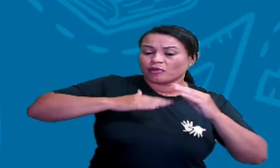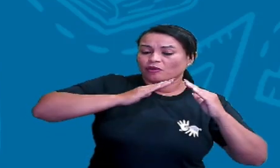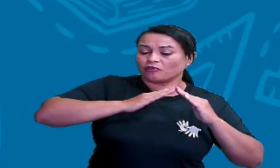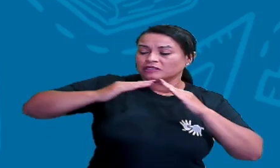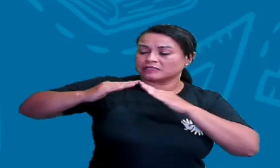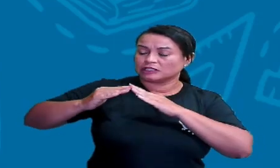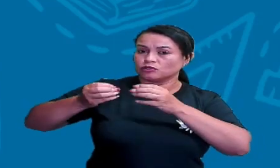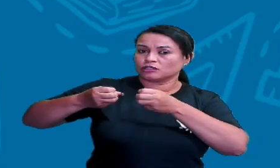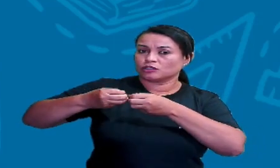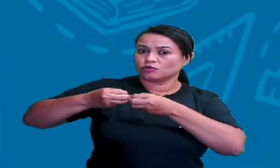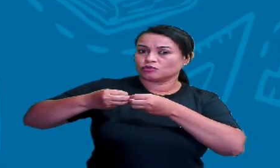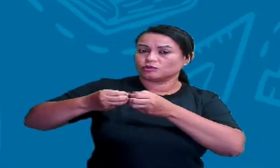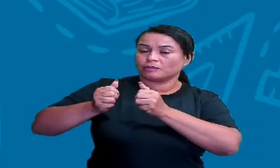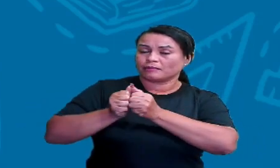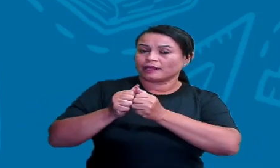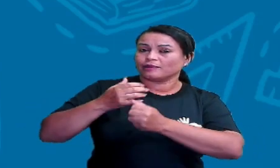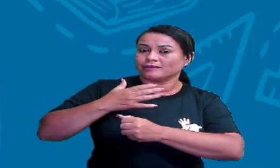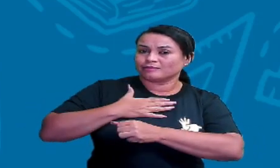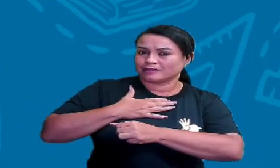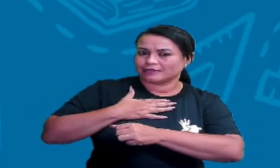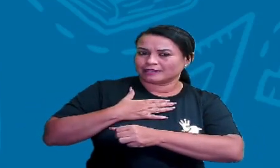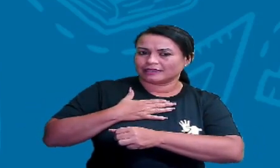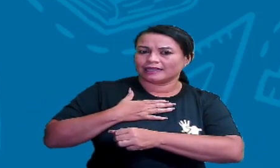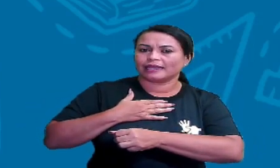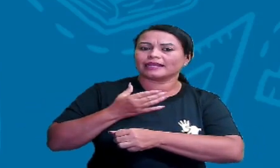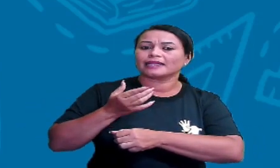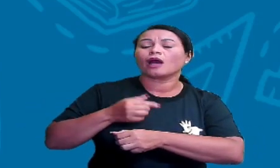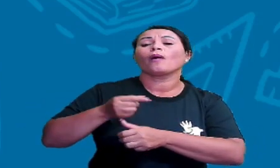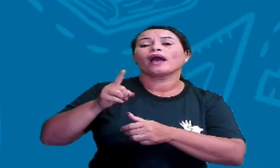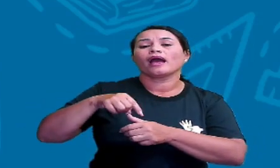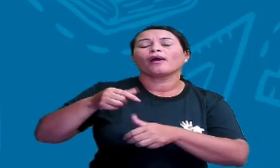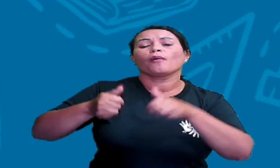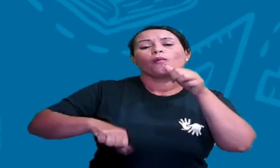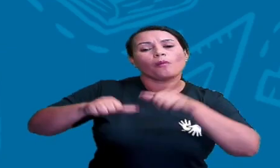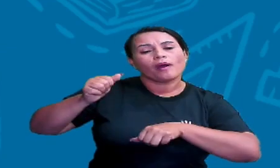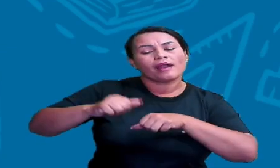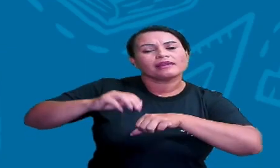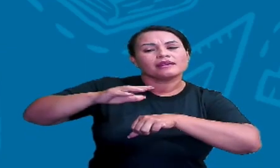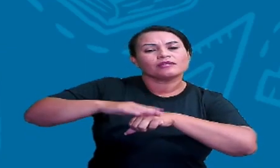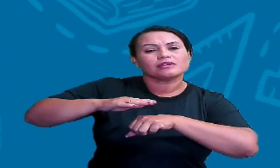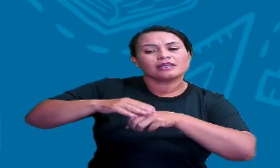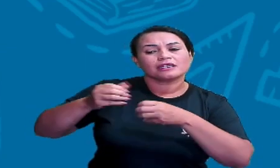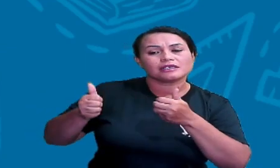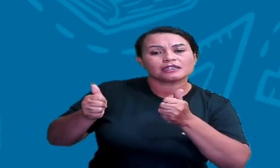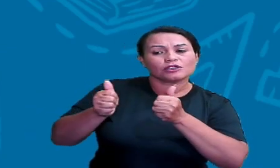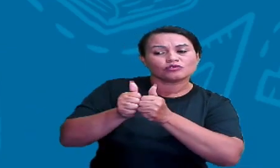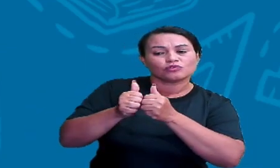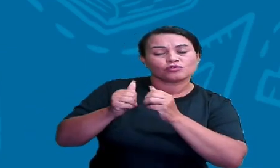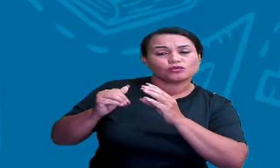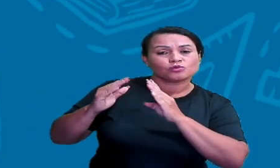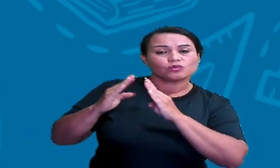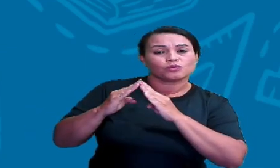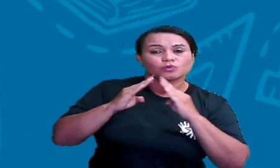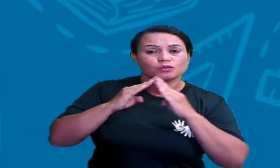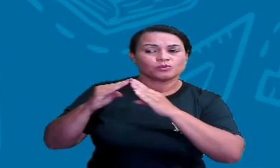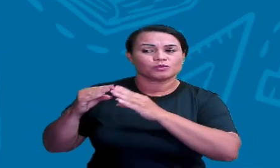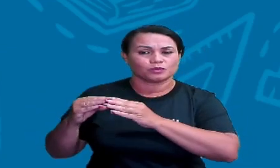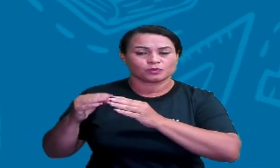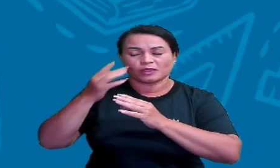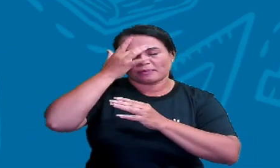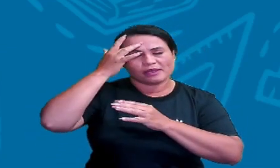está perto de mim. Então, qualidade ou estado de estar próximo de alguém ou algo, tá?